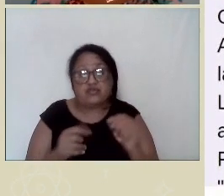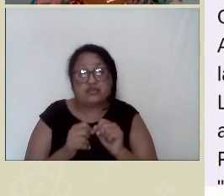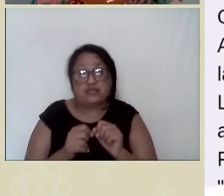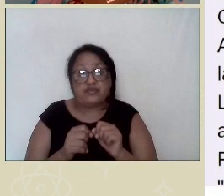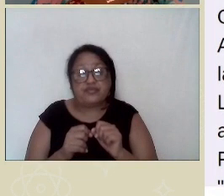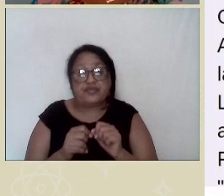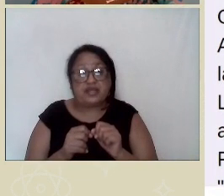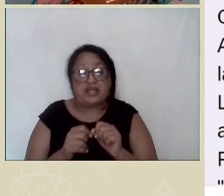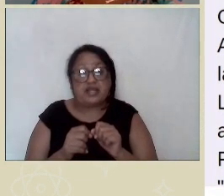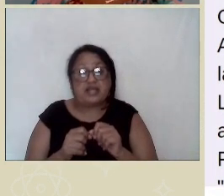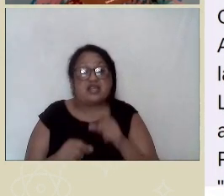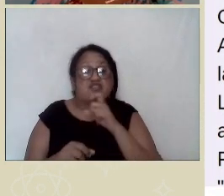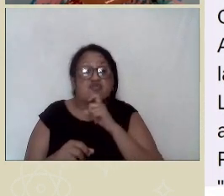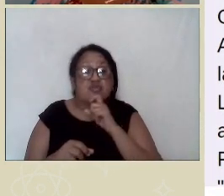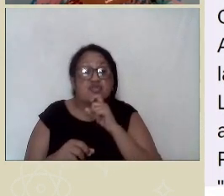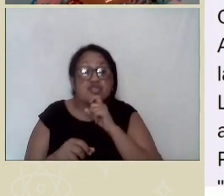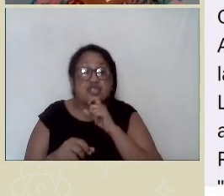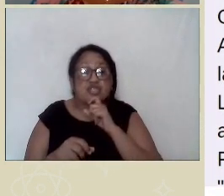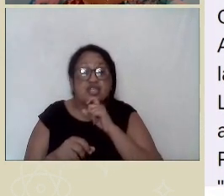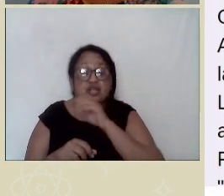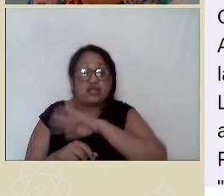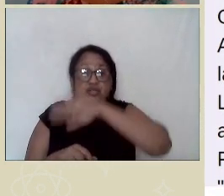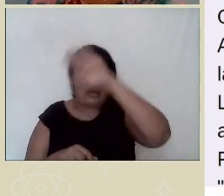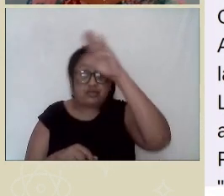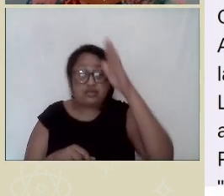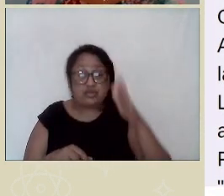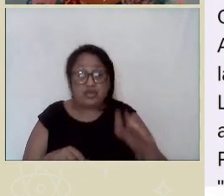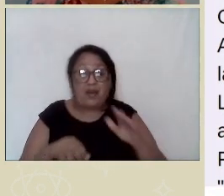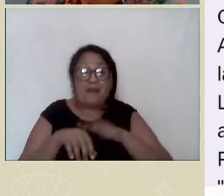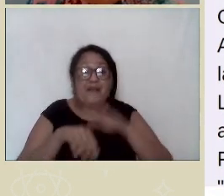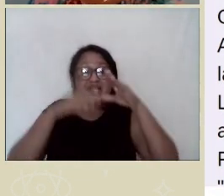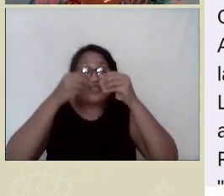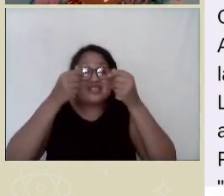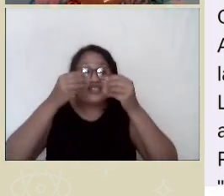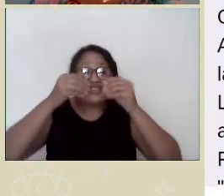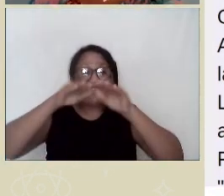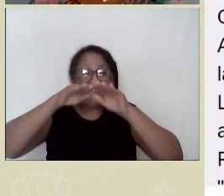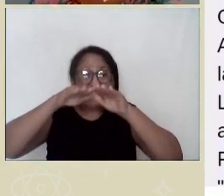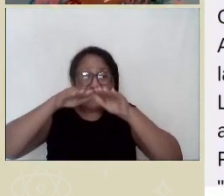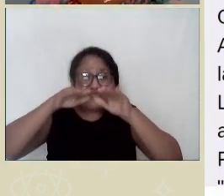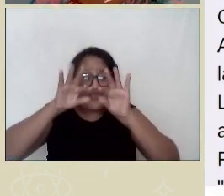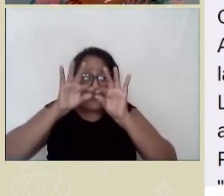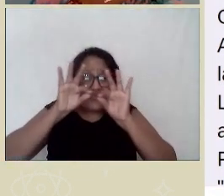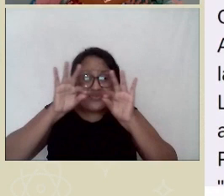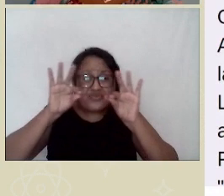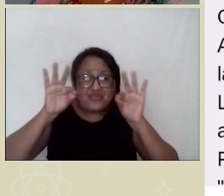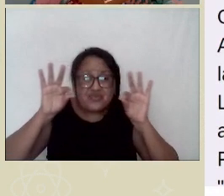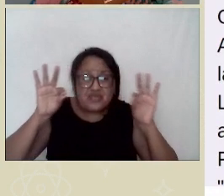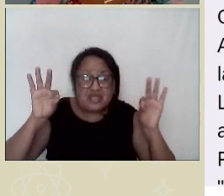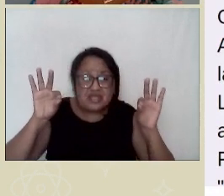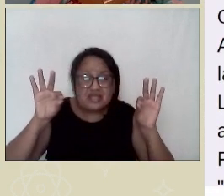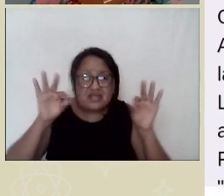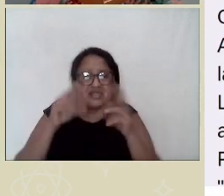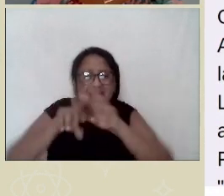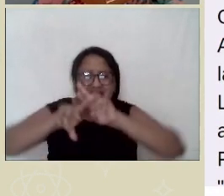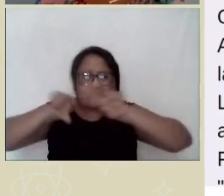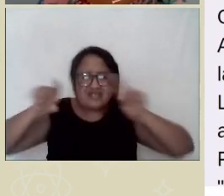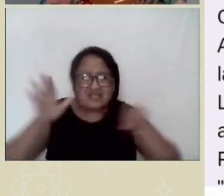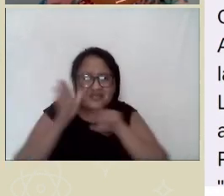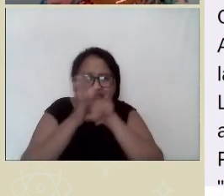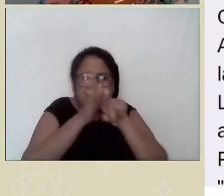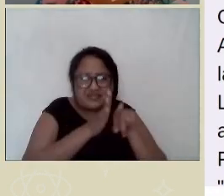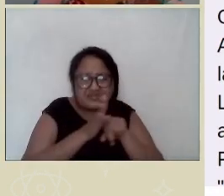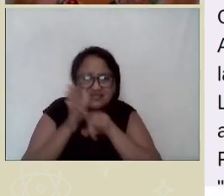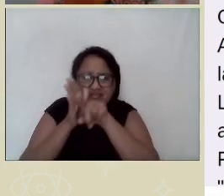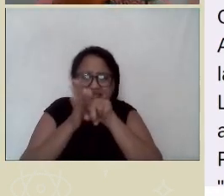geleiras glaciares cada vez mais finas as geleiras cada vez mais finas várias várias pesquisas constataram que os glaciares da região do